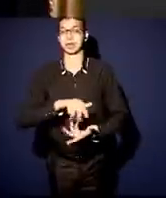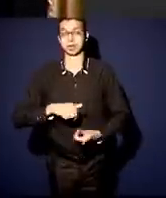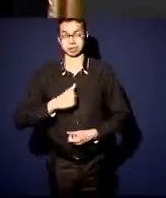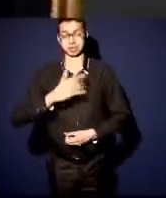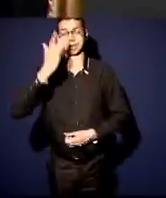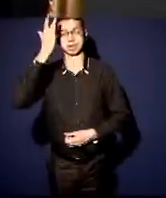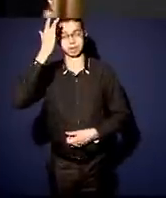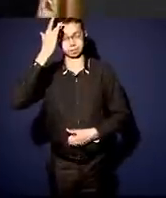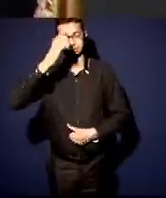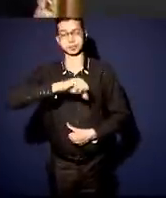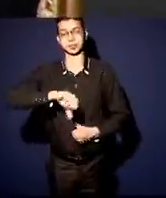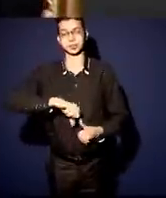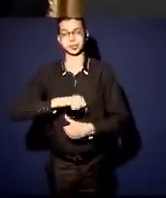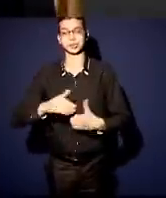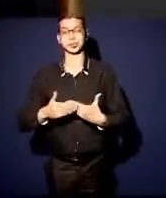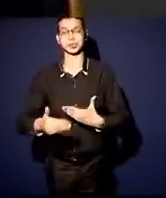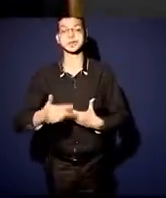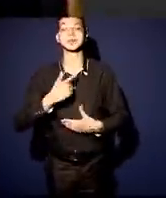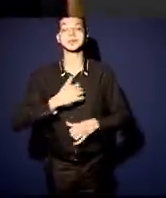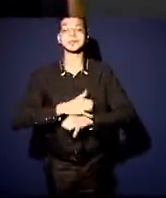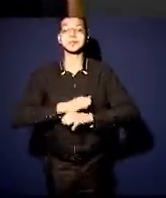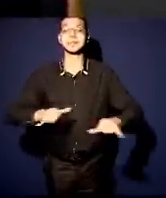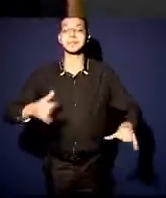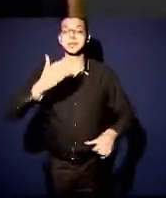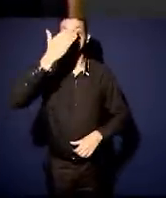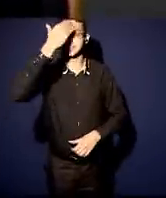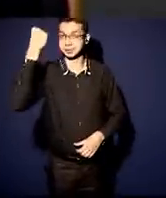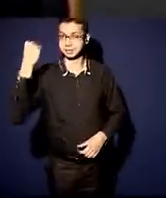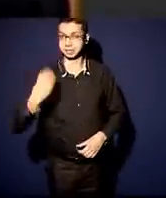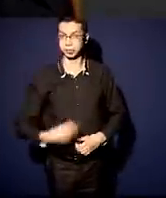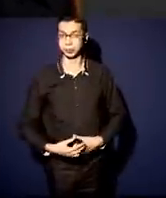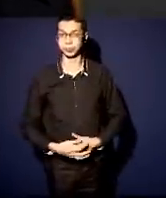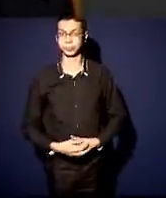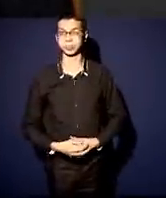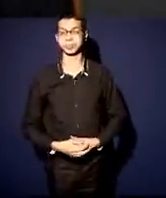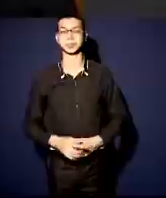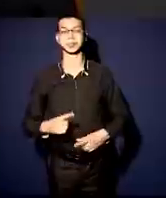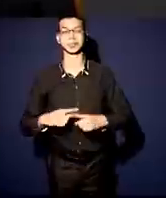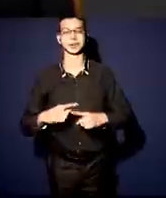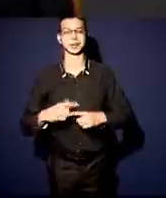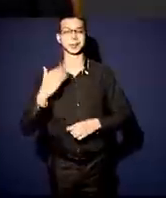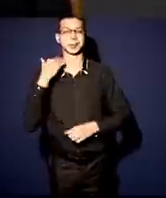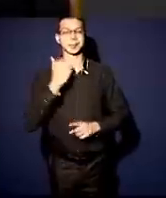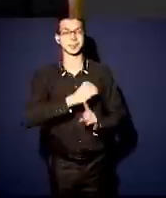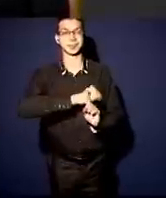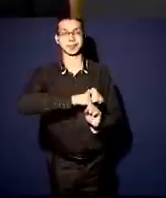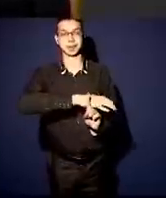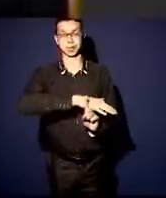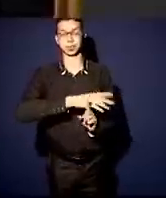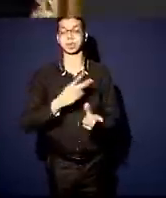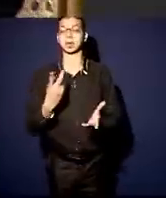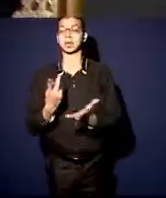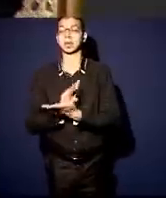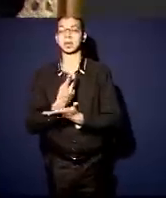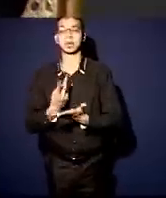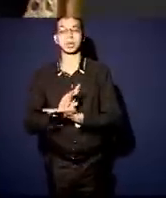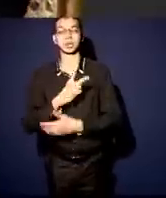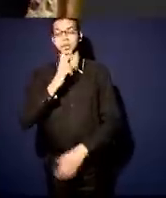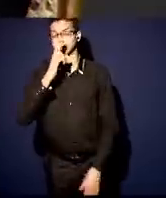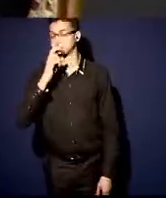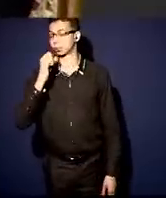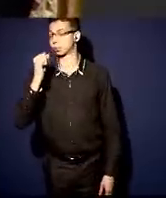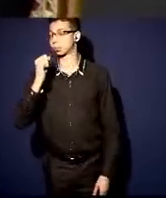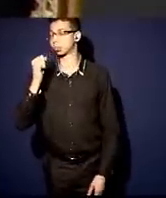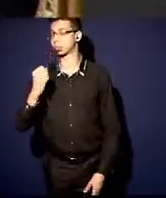de paradigma. E esqueci de mencionar. Assim, os bancos centrais erraram tão